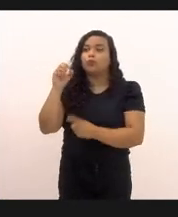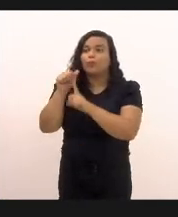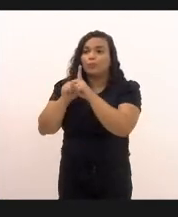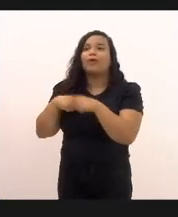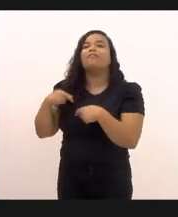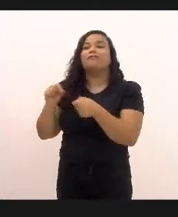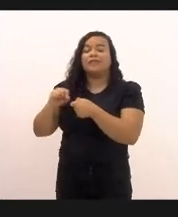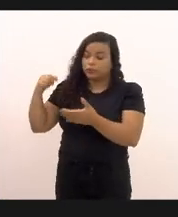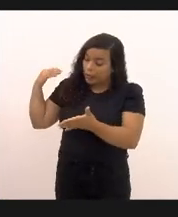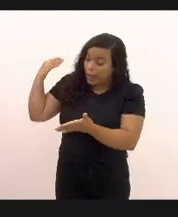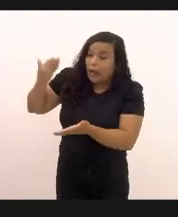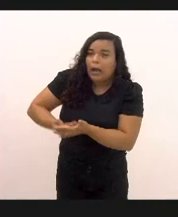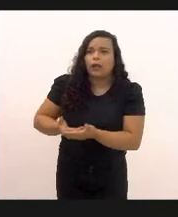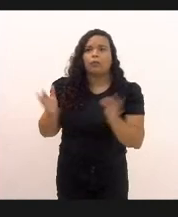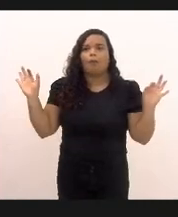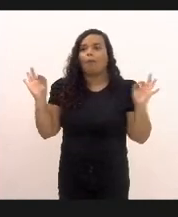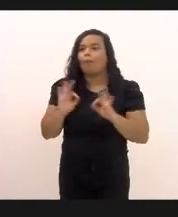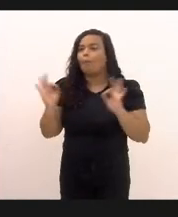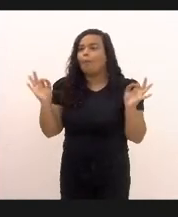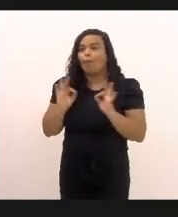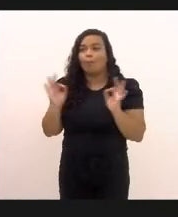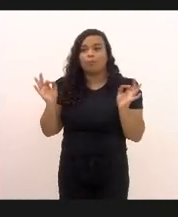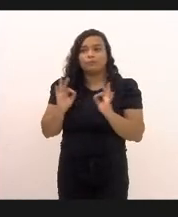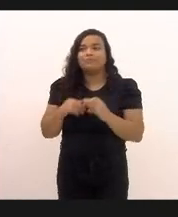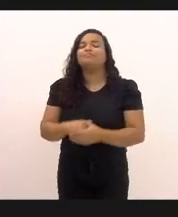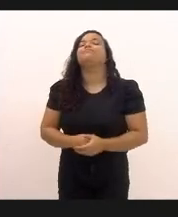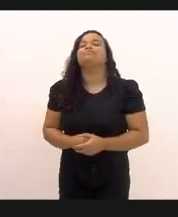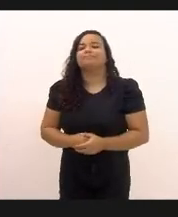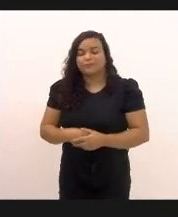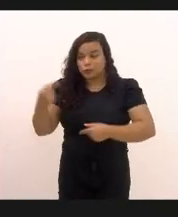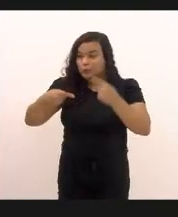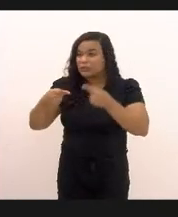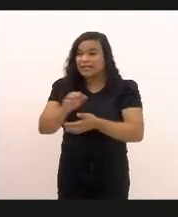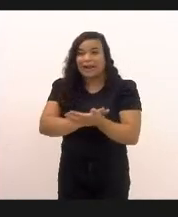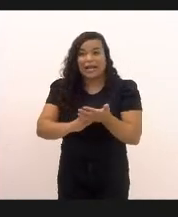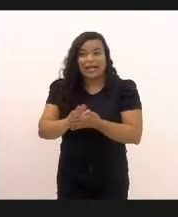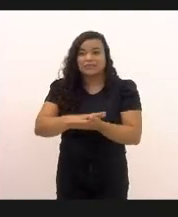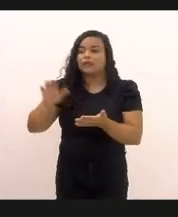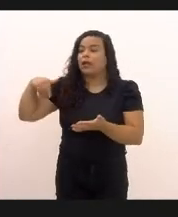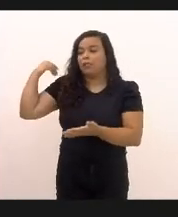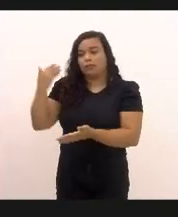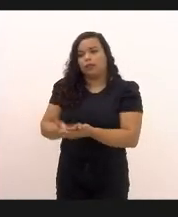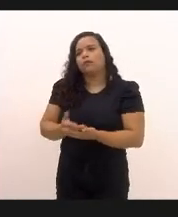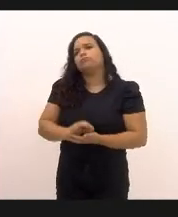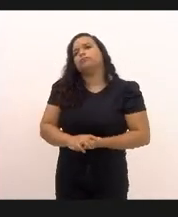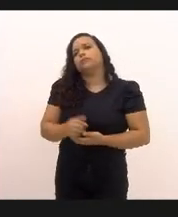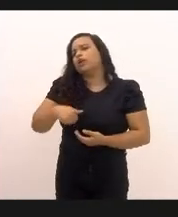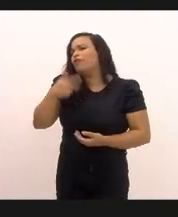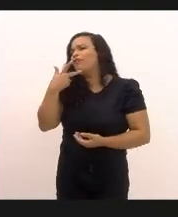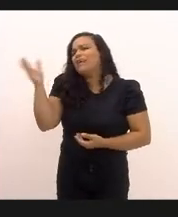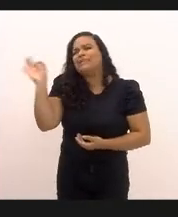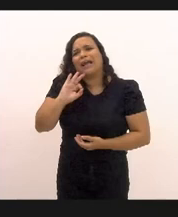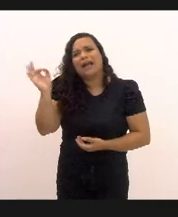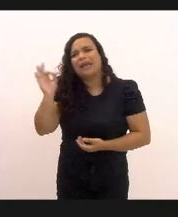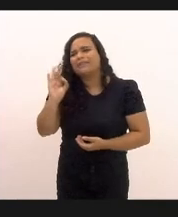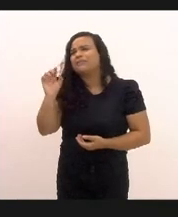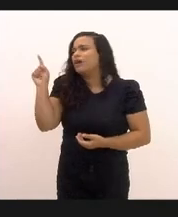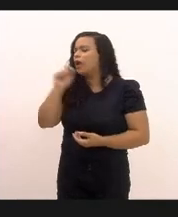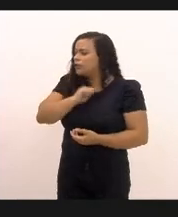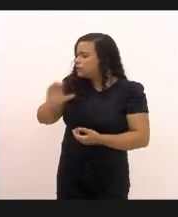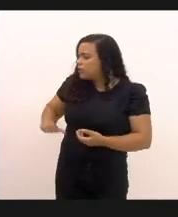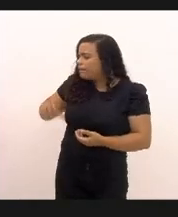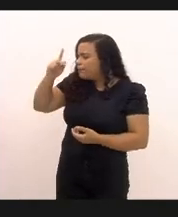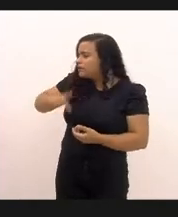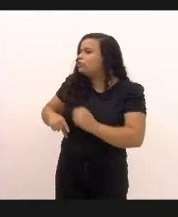até agora não vieram à pauta para serem discutidos. Não falei com a senhora, nem falei com o presidente André